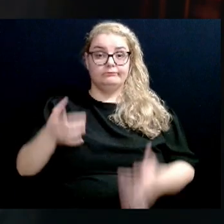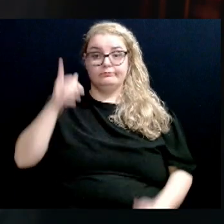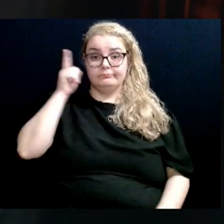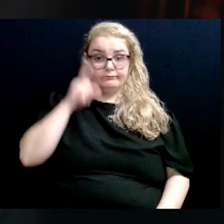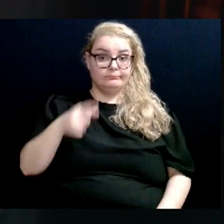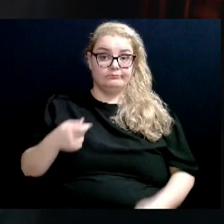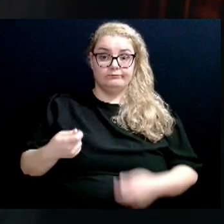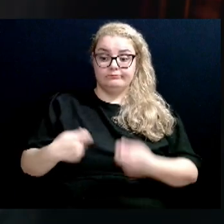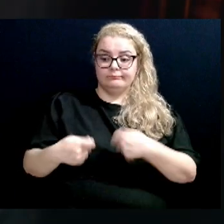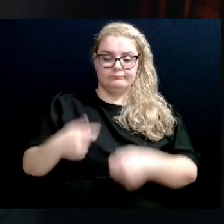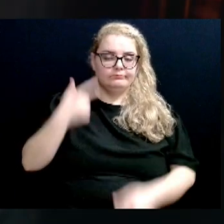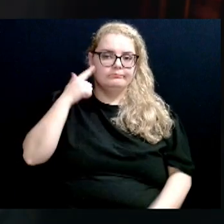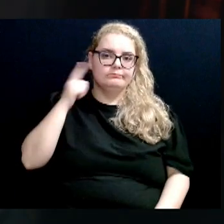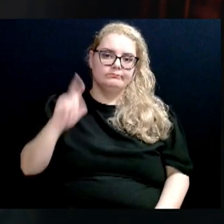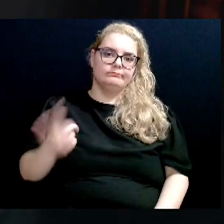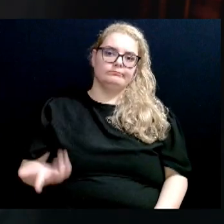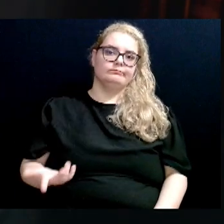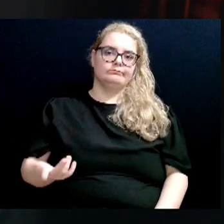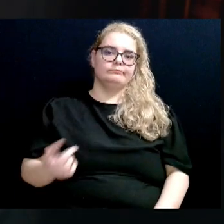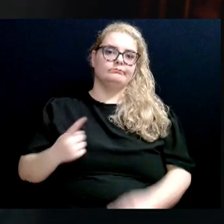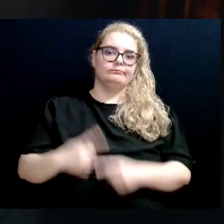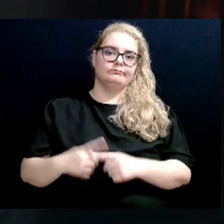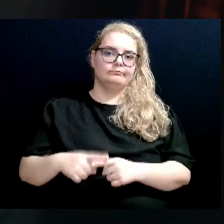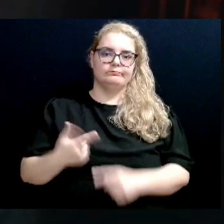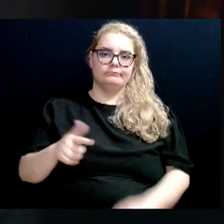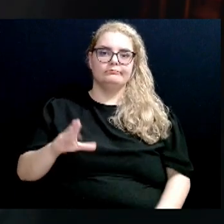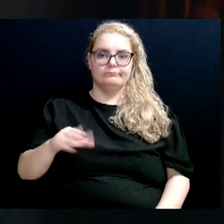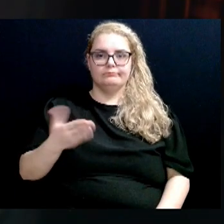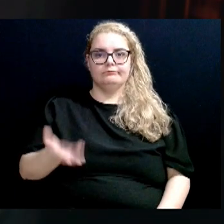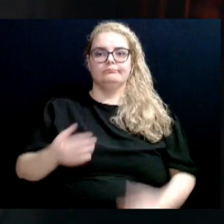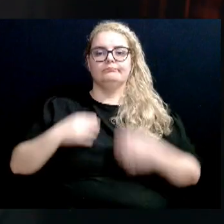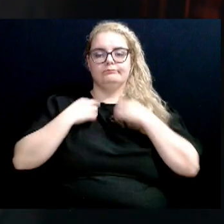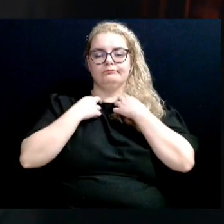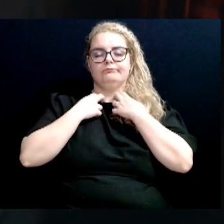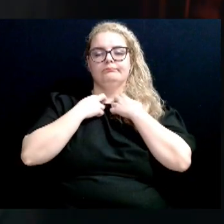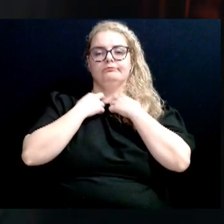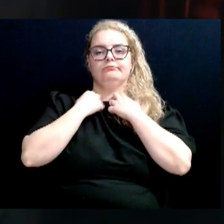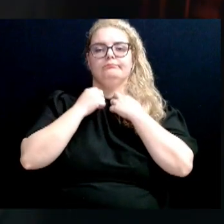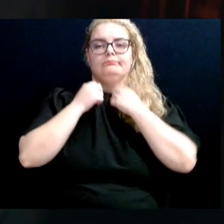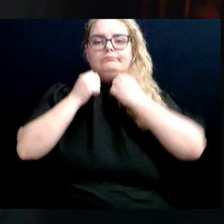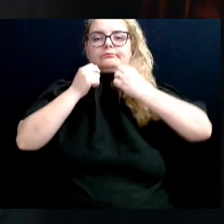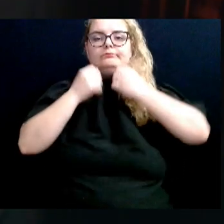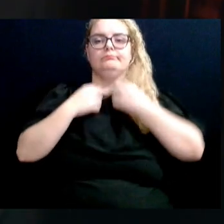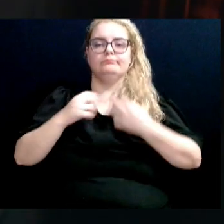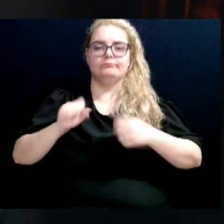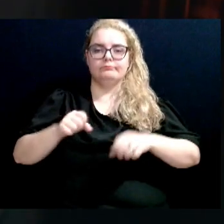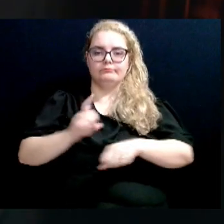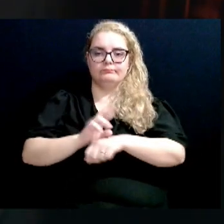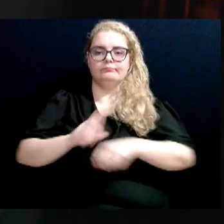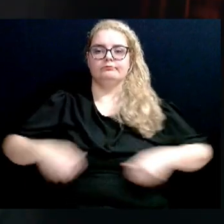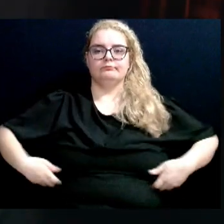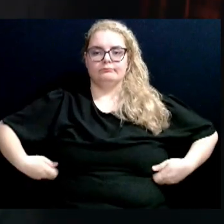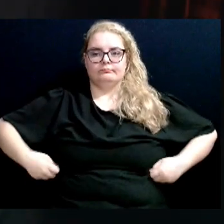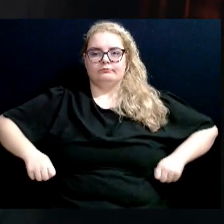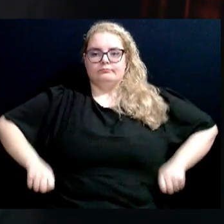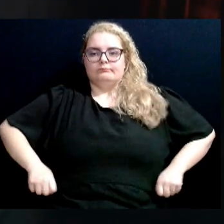não, porque nós não temos a ciência para isso, e sim os doutores que estão aqui presentes no estúdio explicando para a gente como funciona, né,